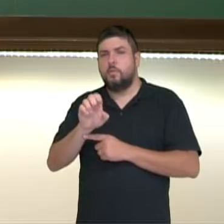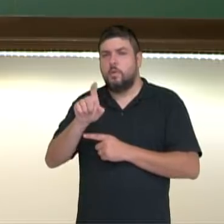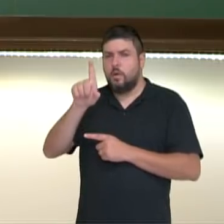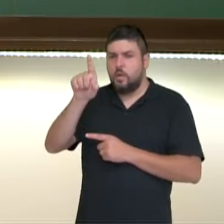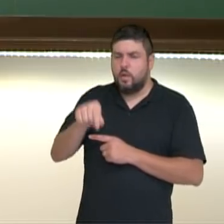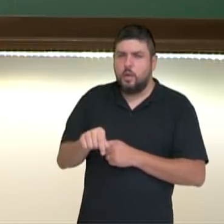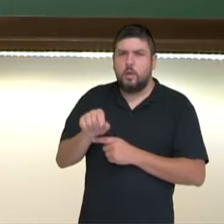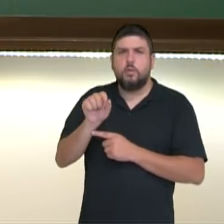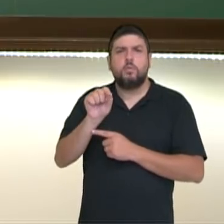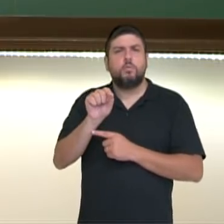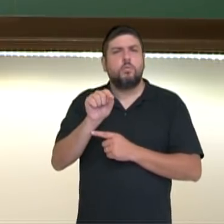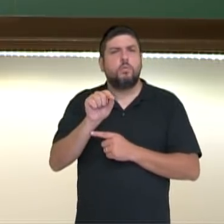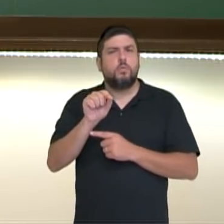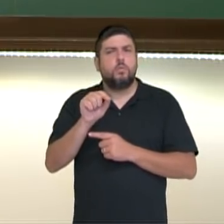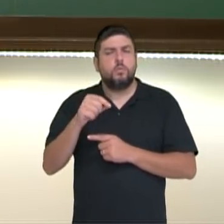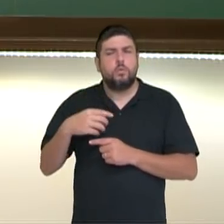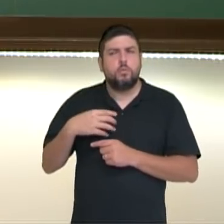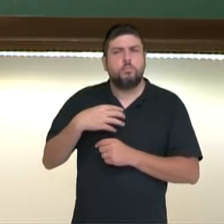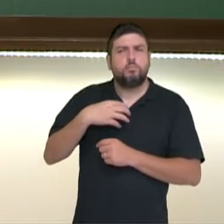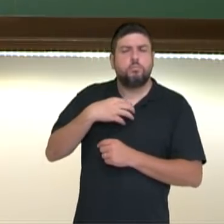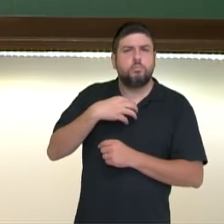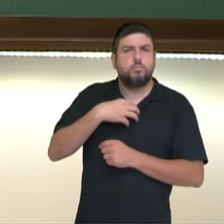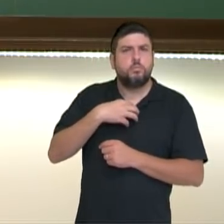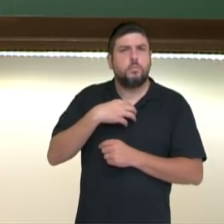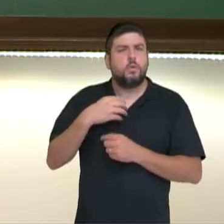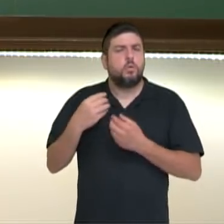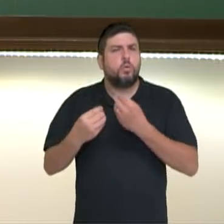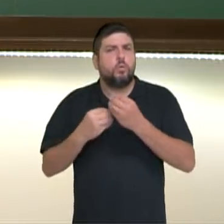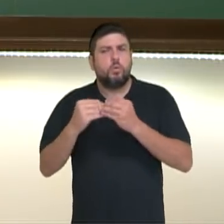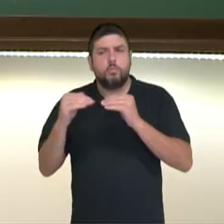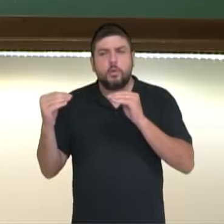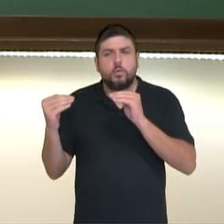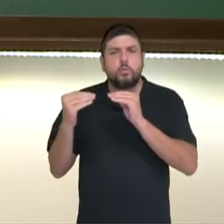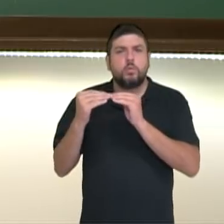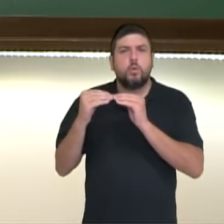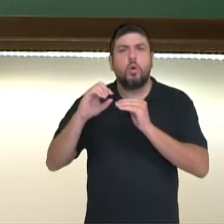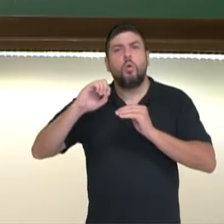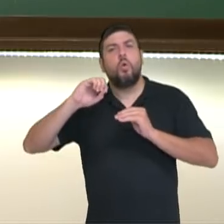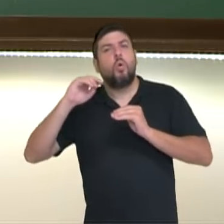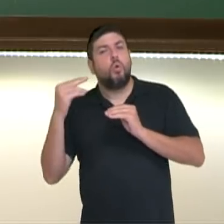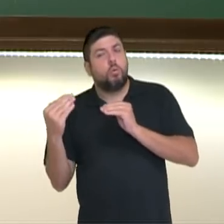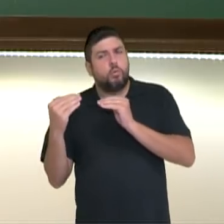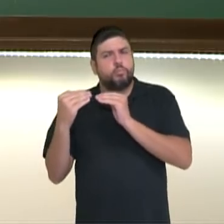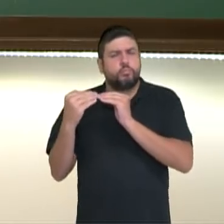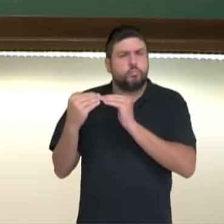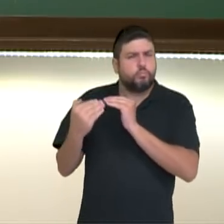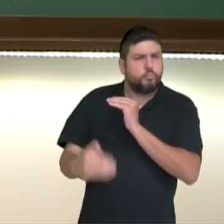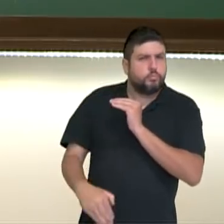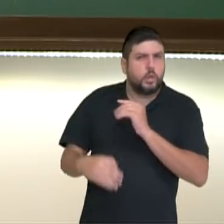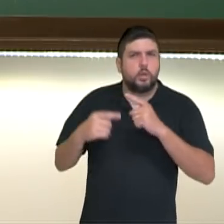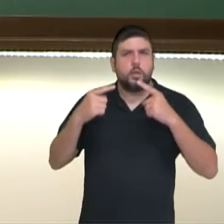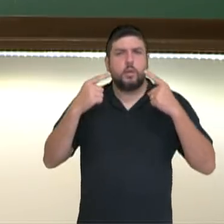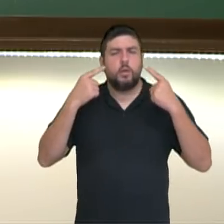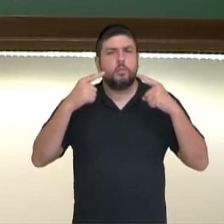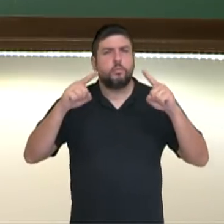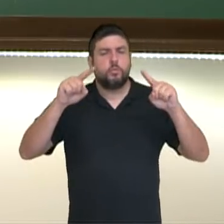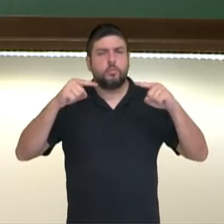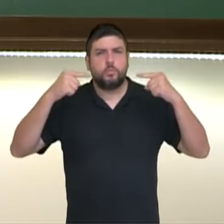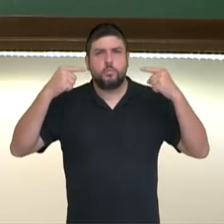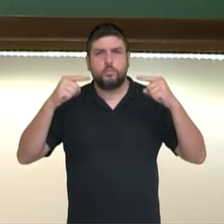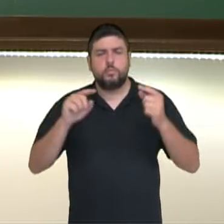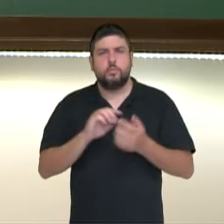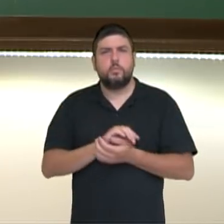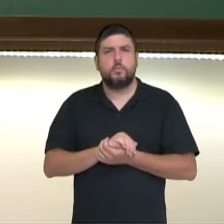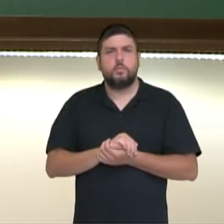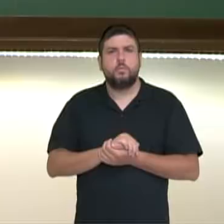de consonância e dissonância. Então, você pode interpretar